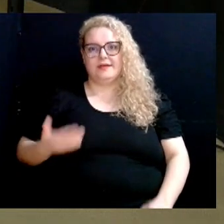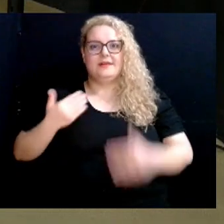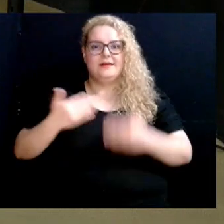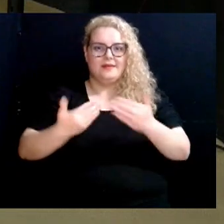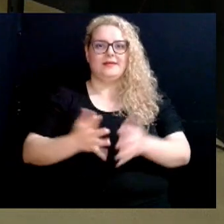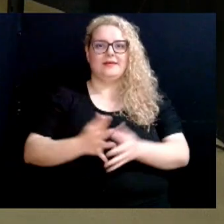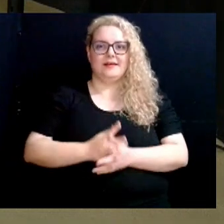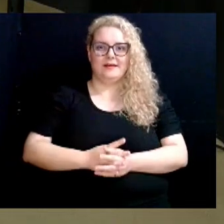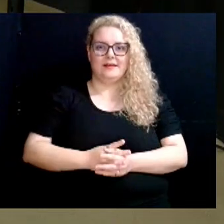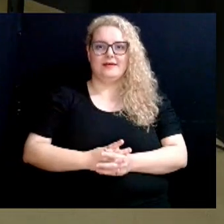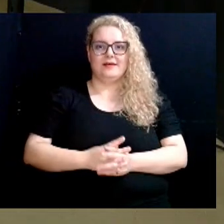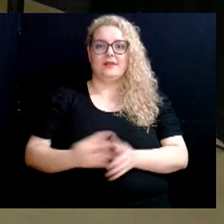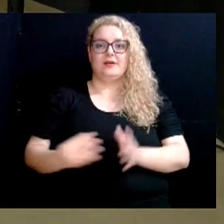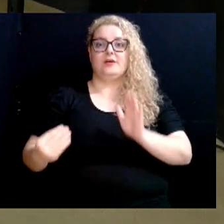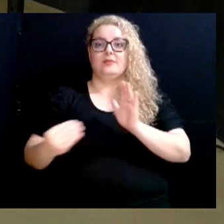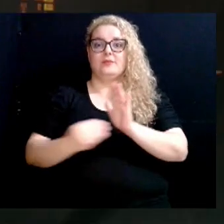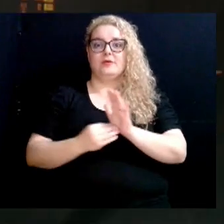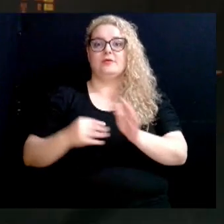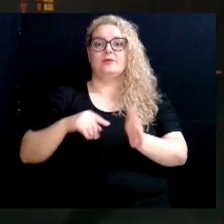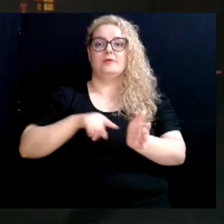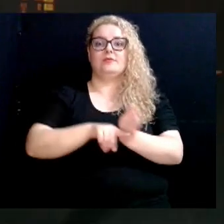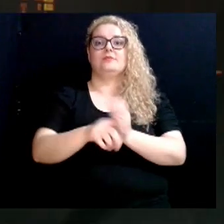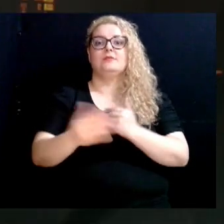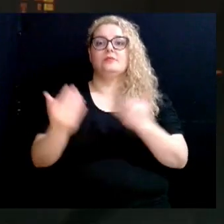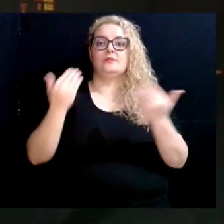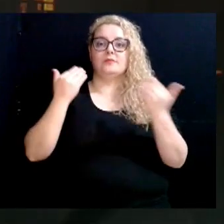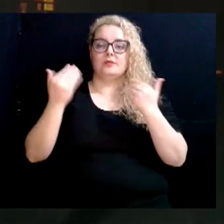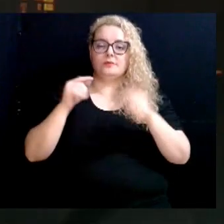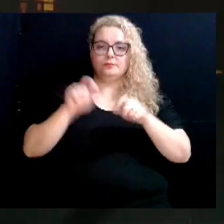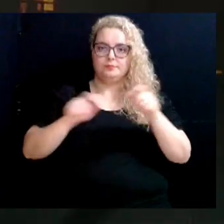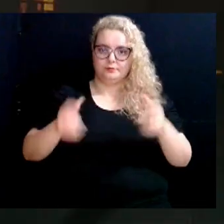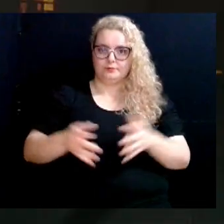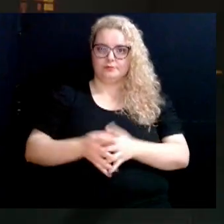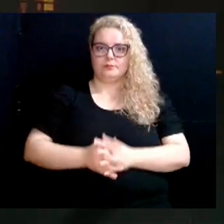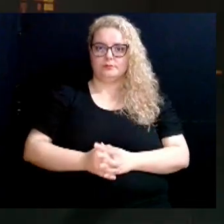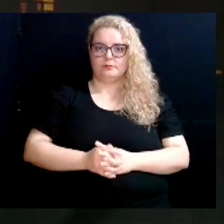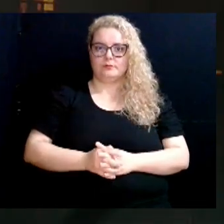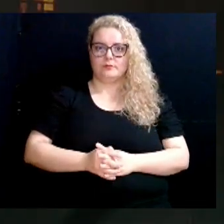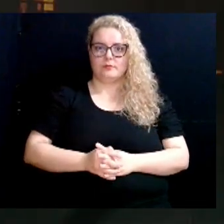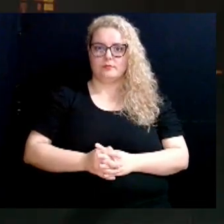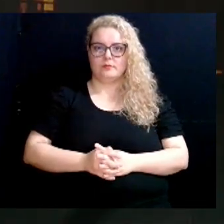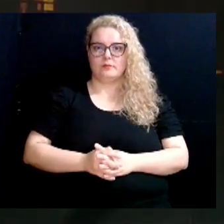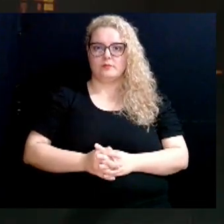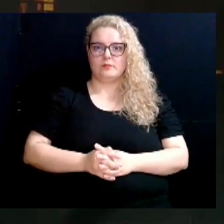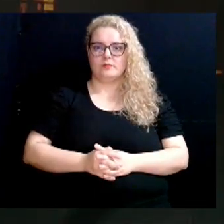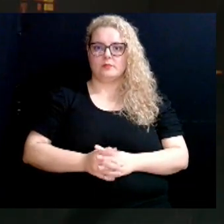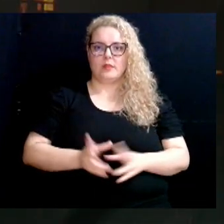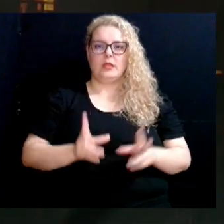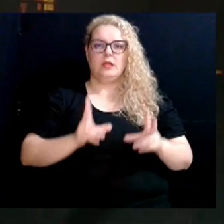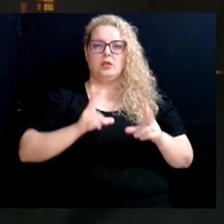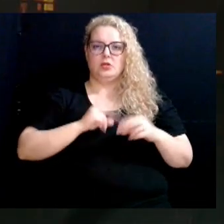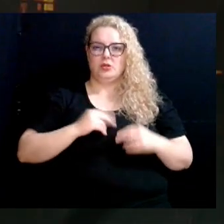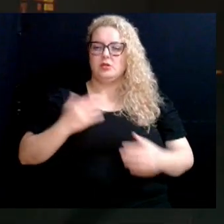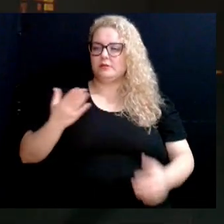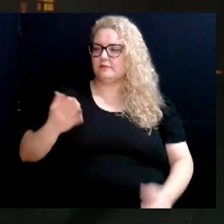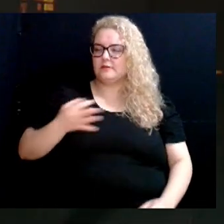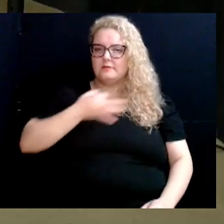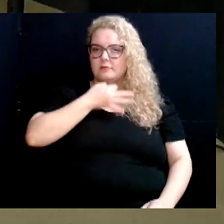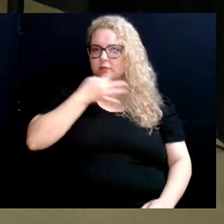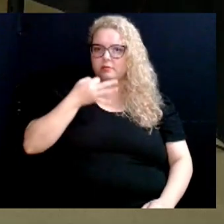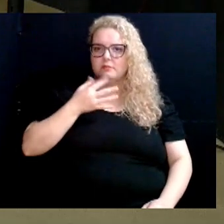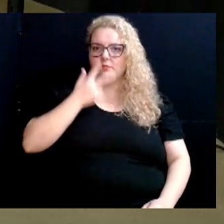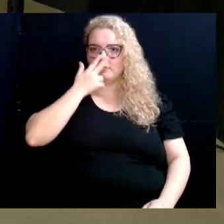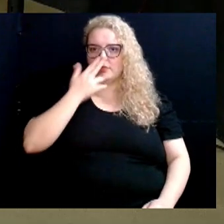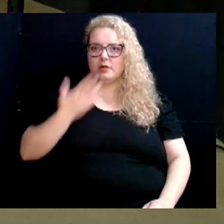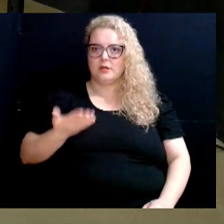Uma última questão ainda sobre comparação, que as pessoas depois chegam e falam assim, nossa, mas você foi demais, que parece que é